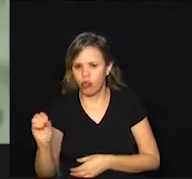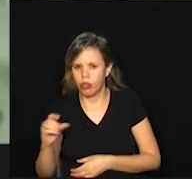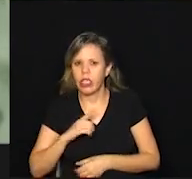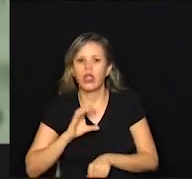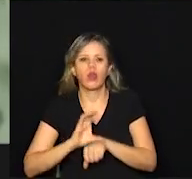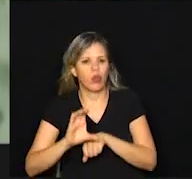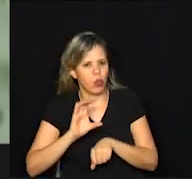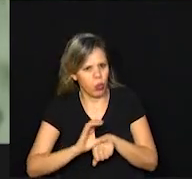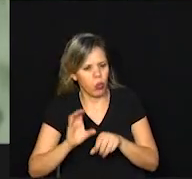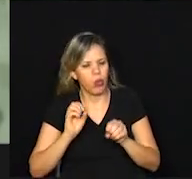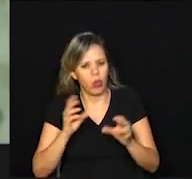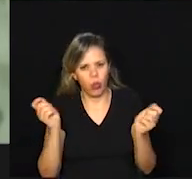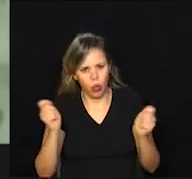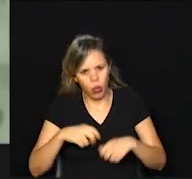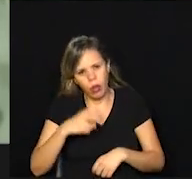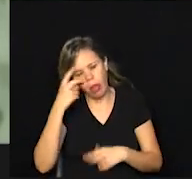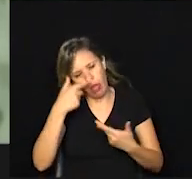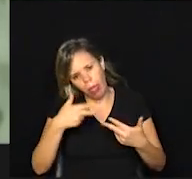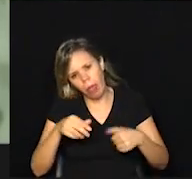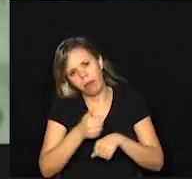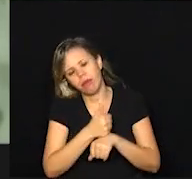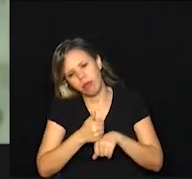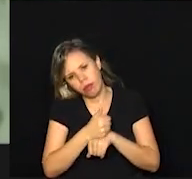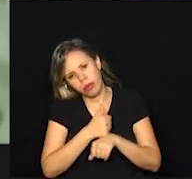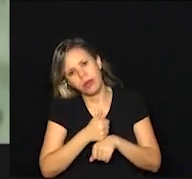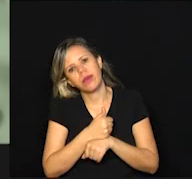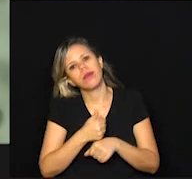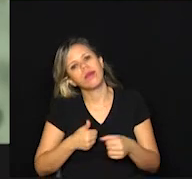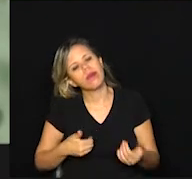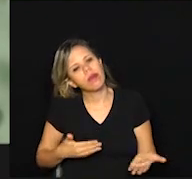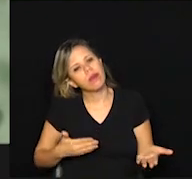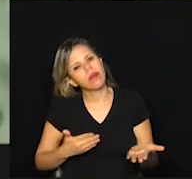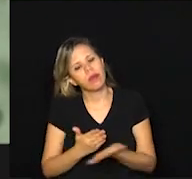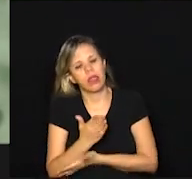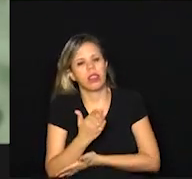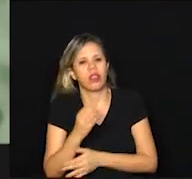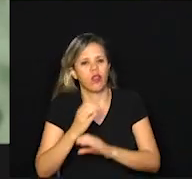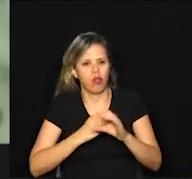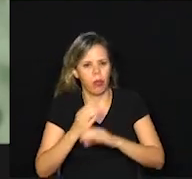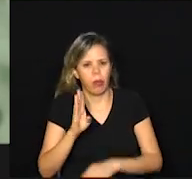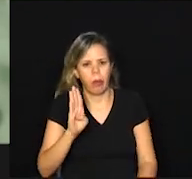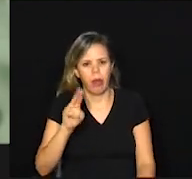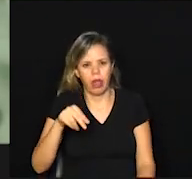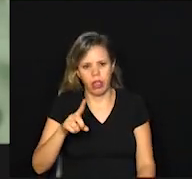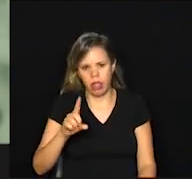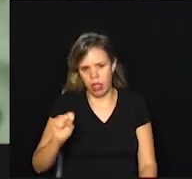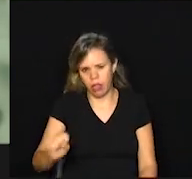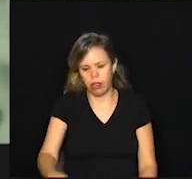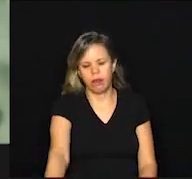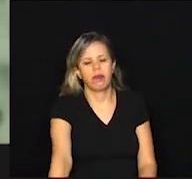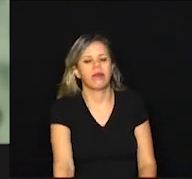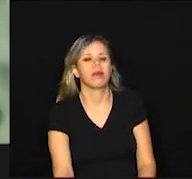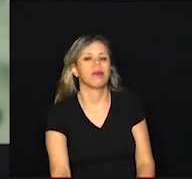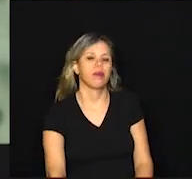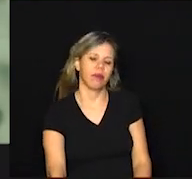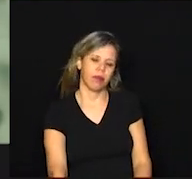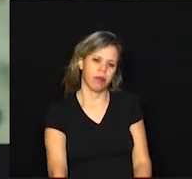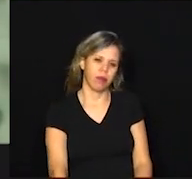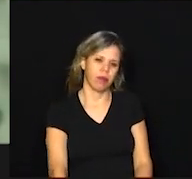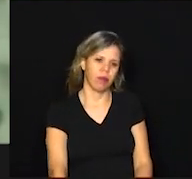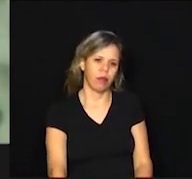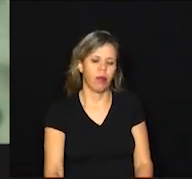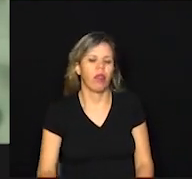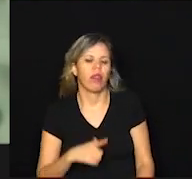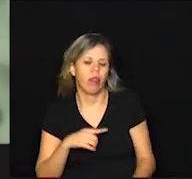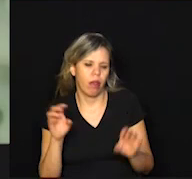têm cursos de capacitação né Elas passarão no edital do BNDS sabe para tá tendo mais cada